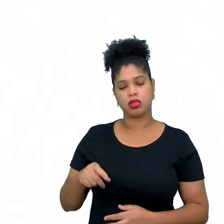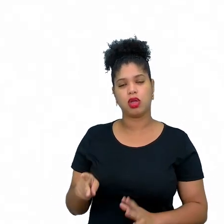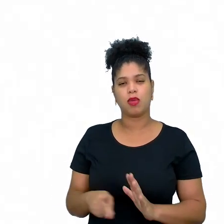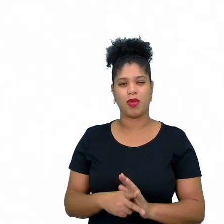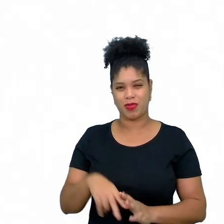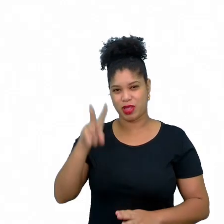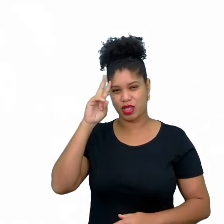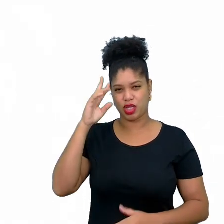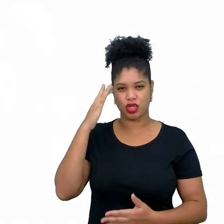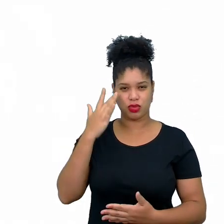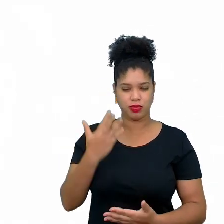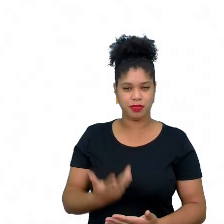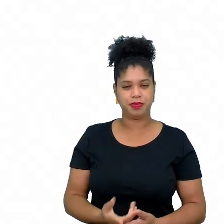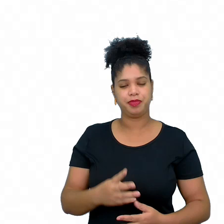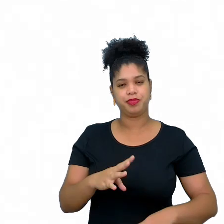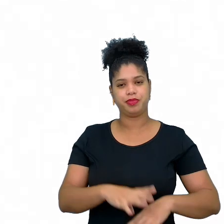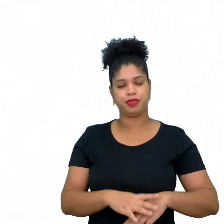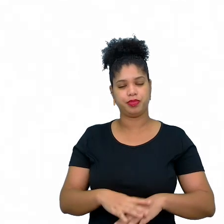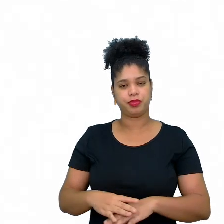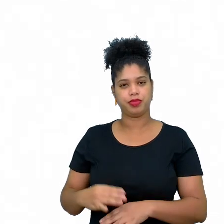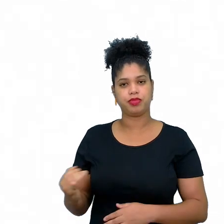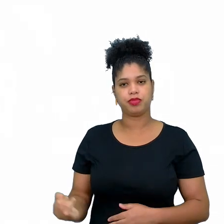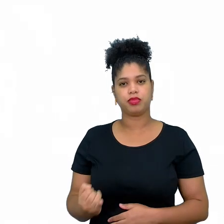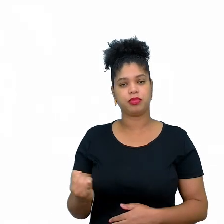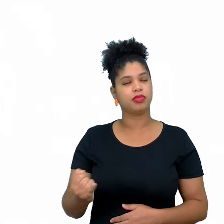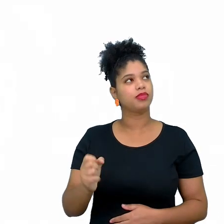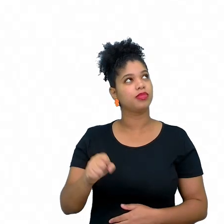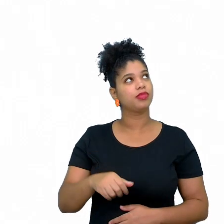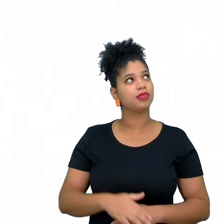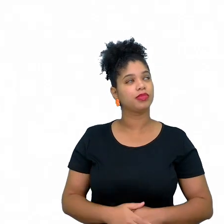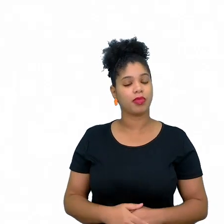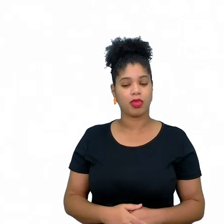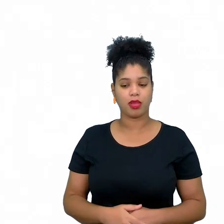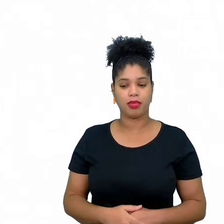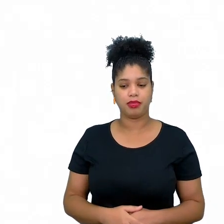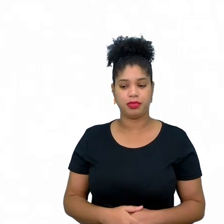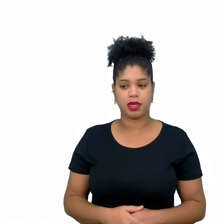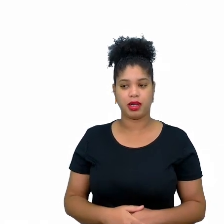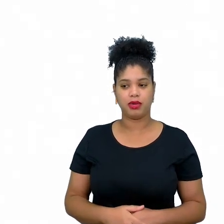da matemática com a importância desses números.